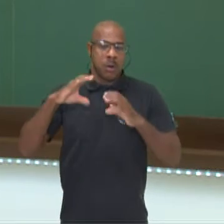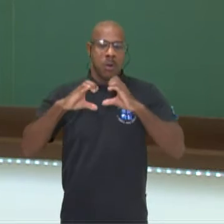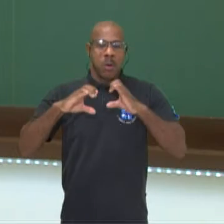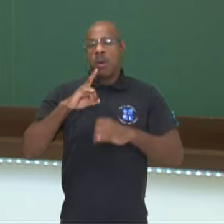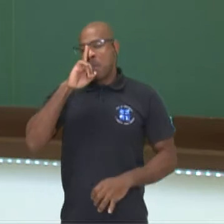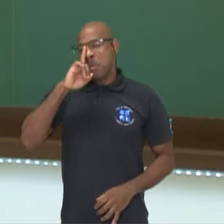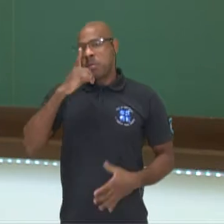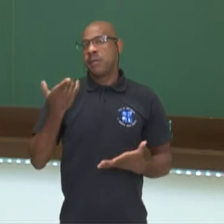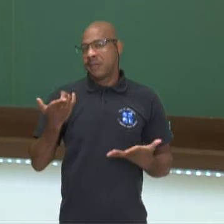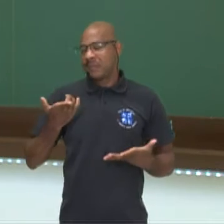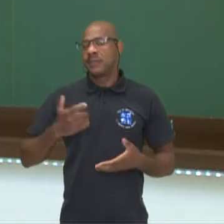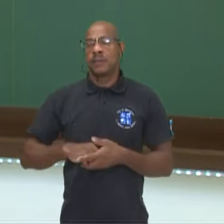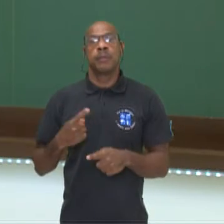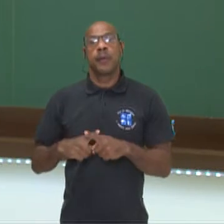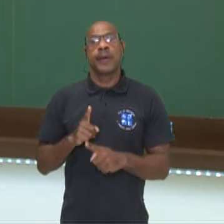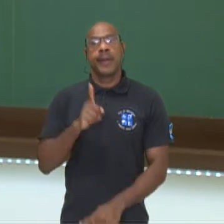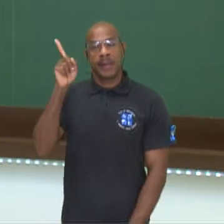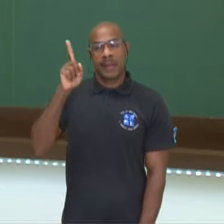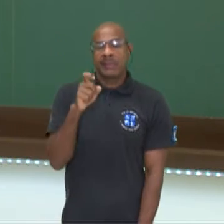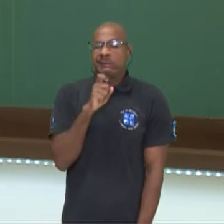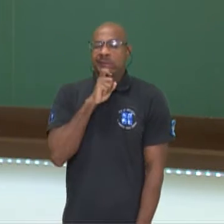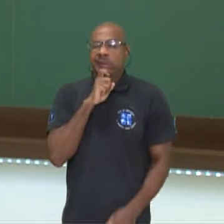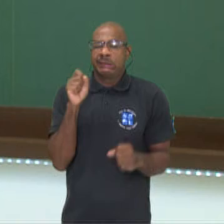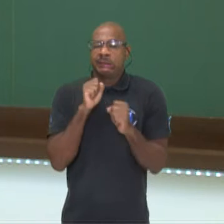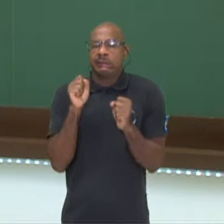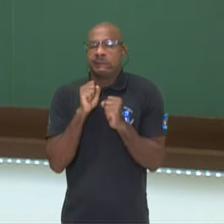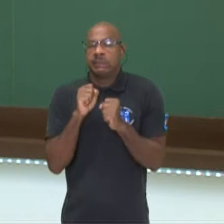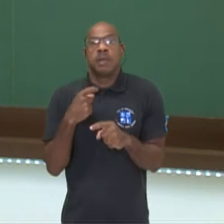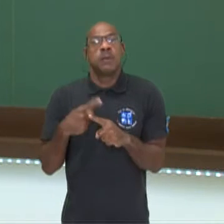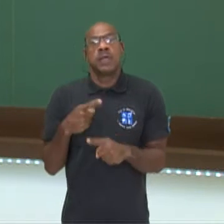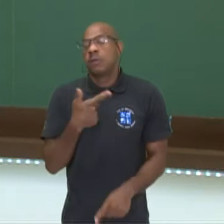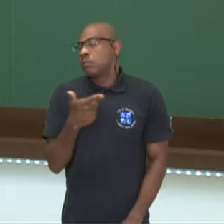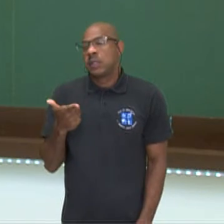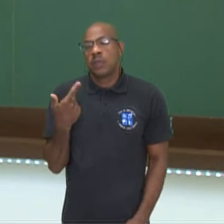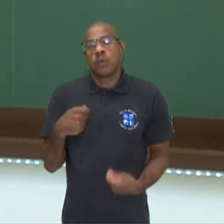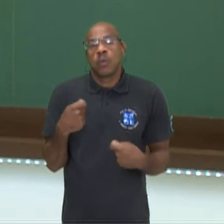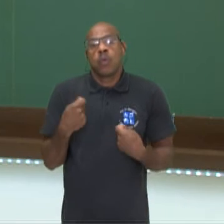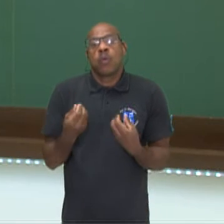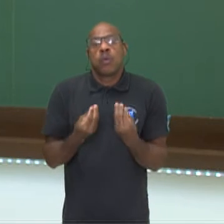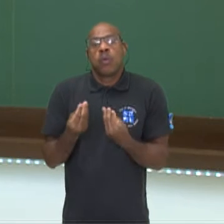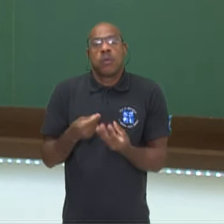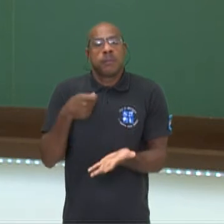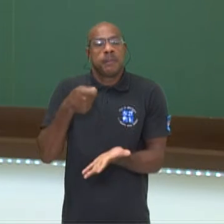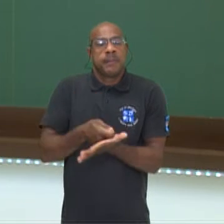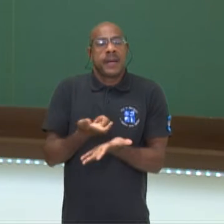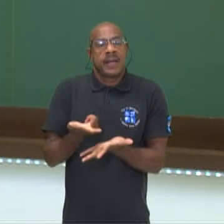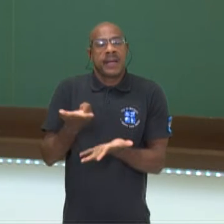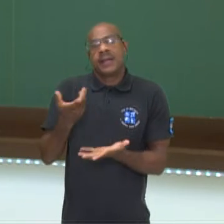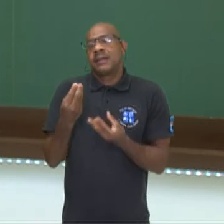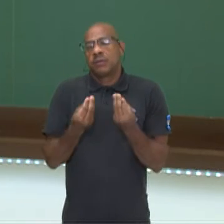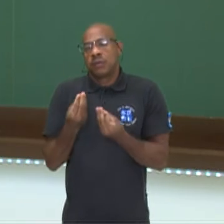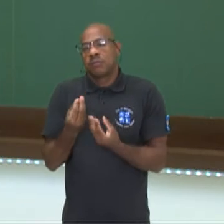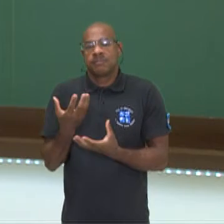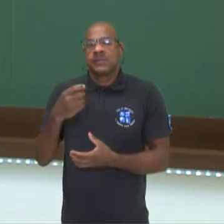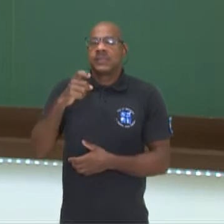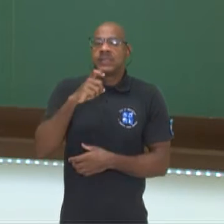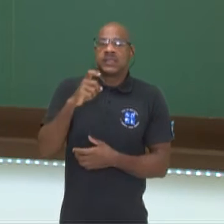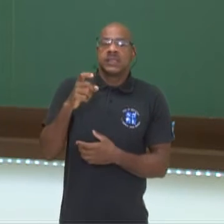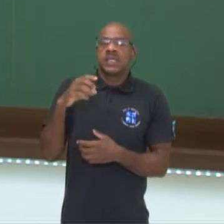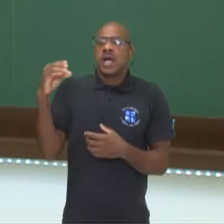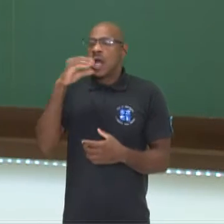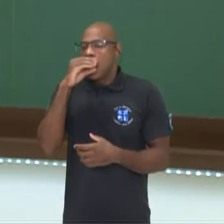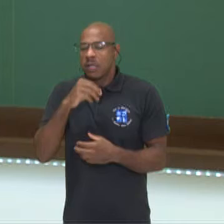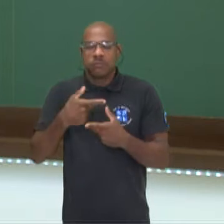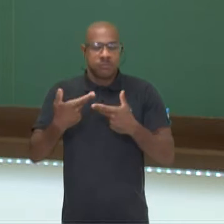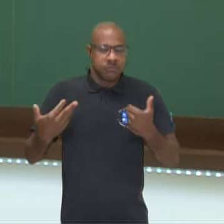como a pneumonia, por exemplo, né, devido a não terem condições, né, de manter aquecidos seus lares no rígido inverno, né,